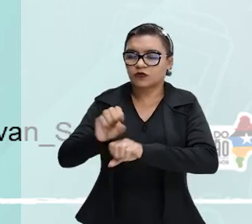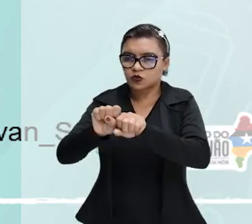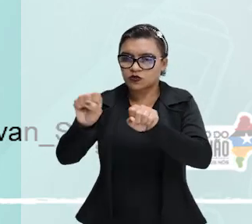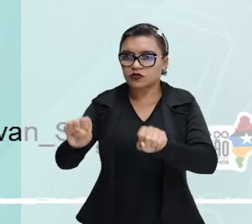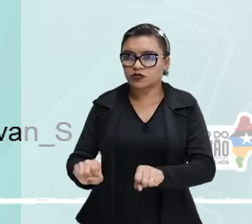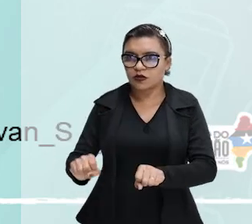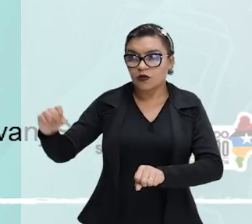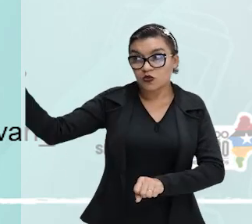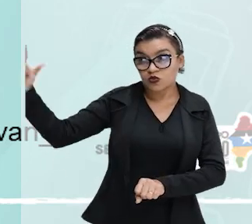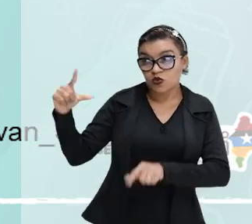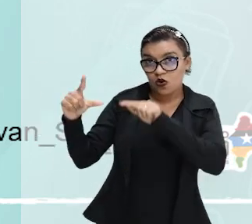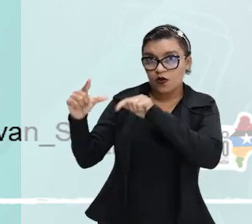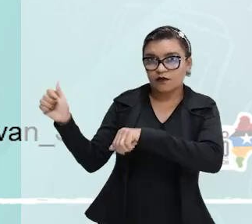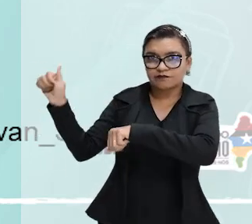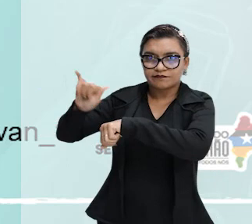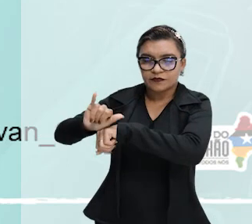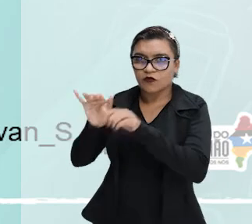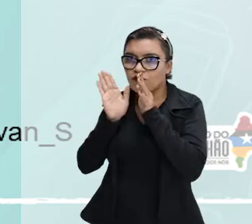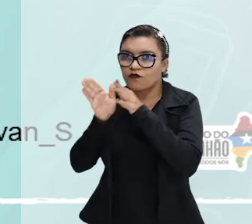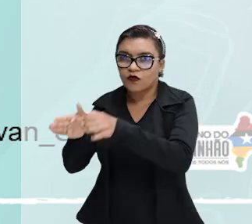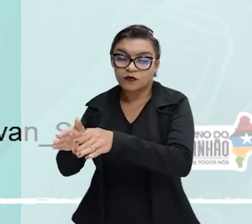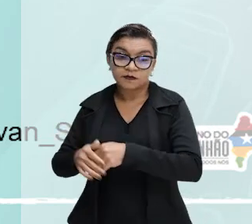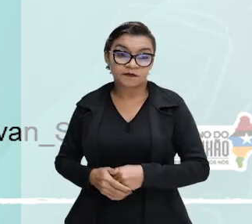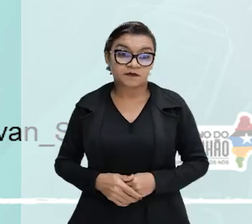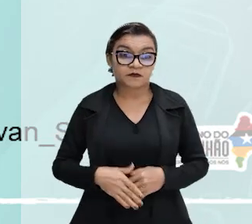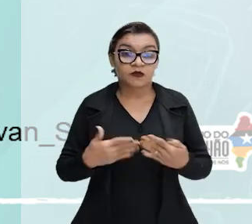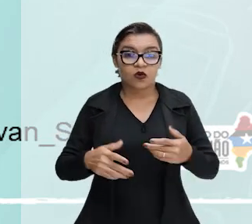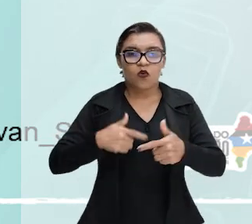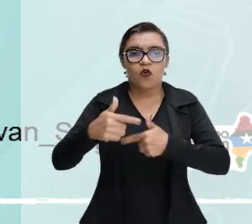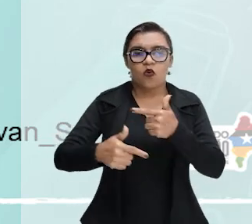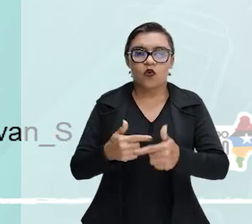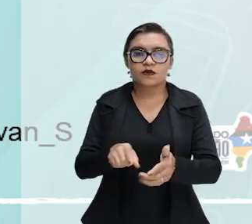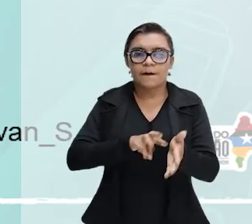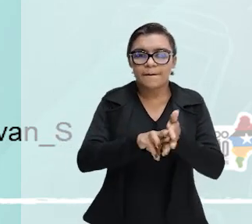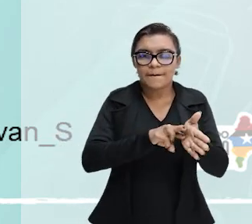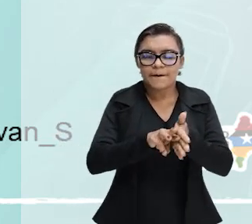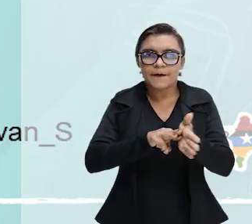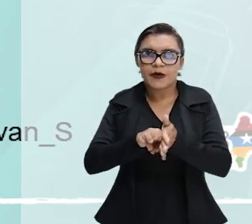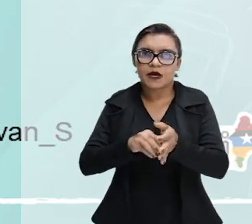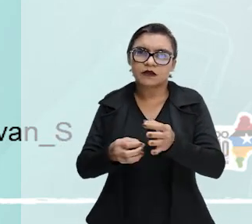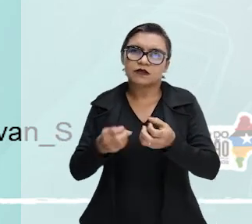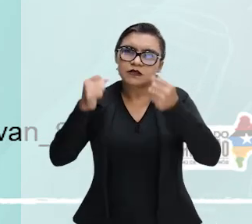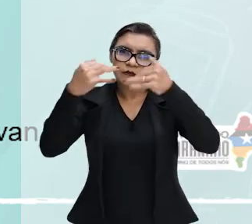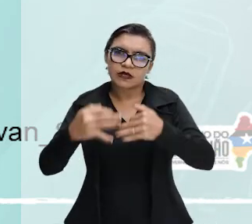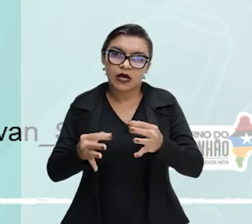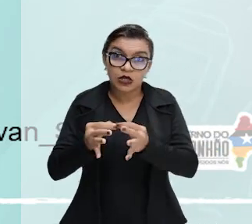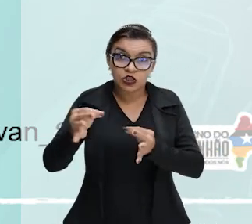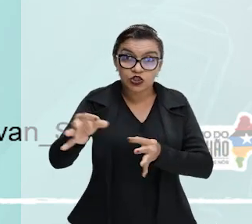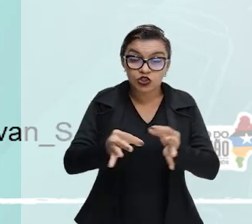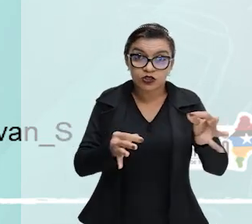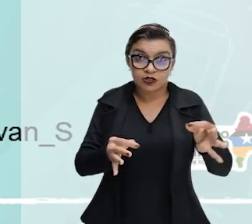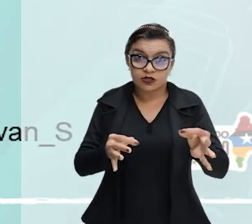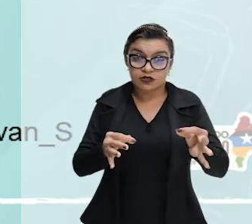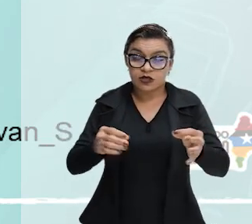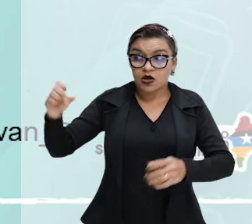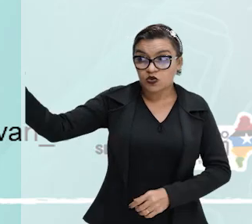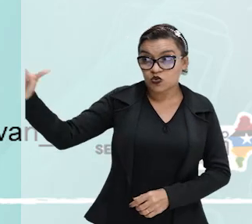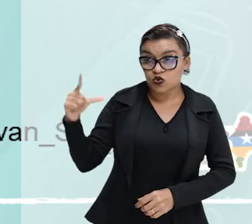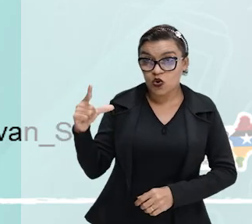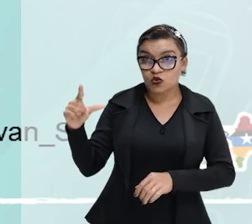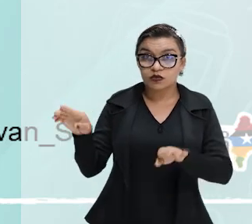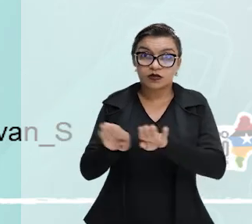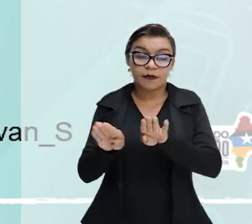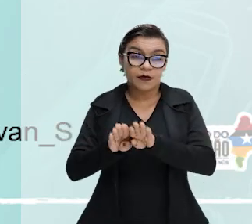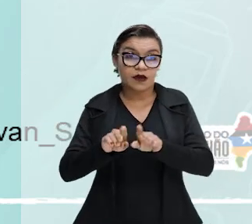estava no centro. Entre outras coisas, desenvolveu um método para determinar as distâncias relativas do Sol e da Lua